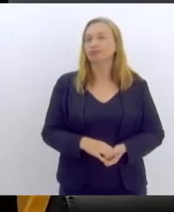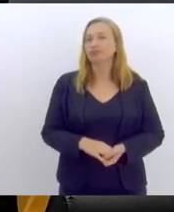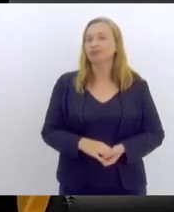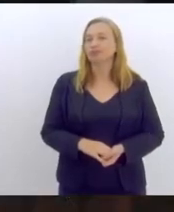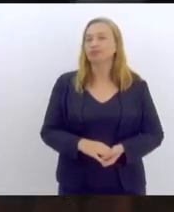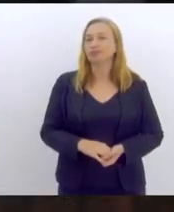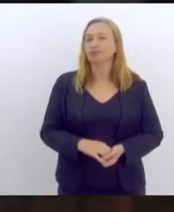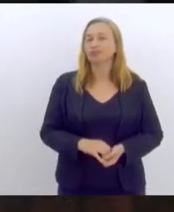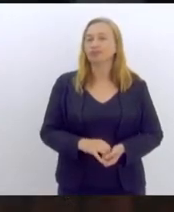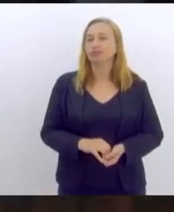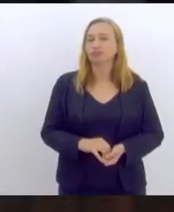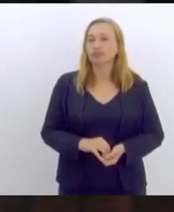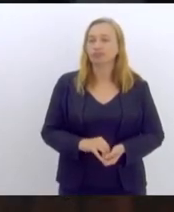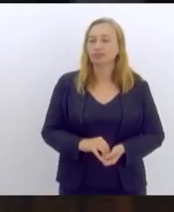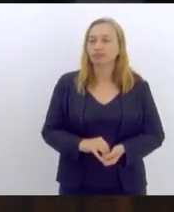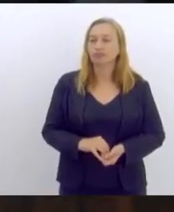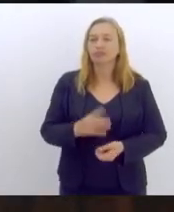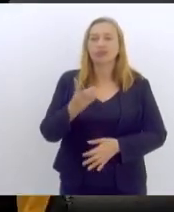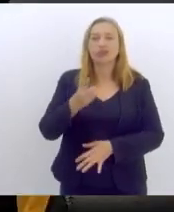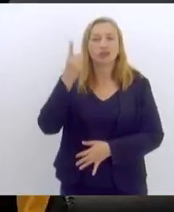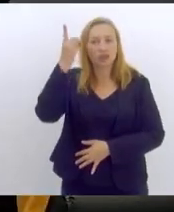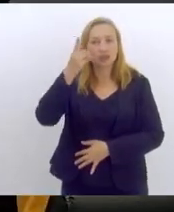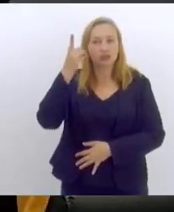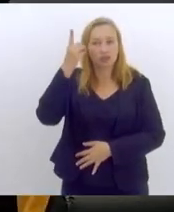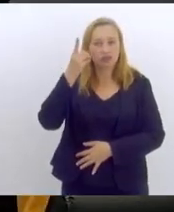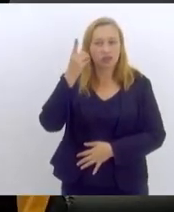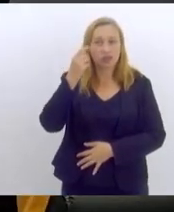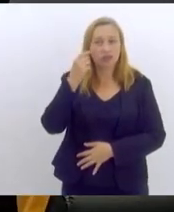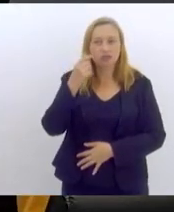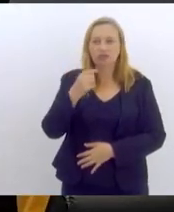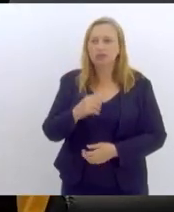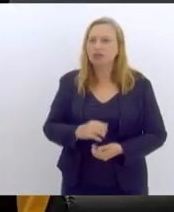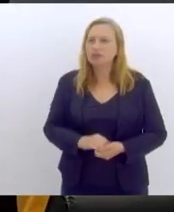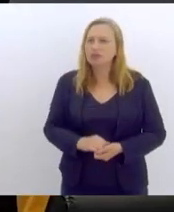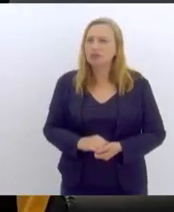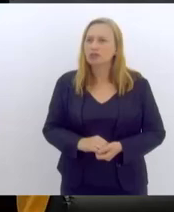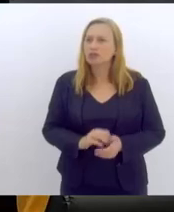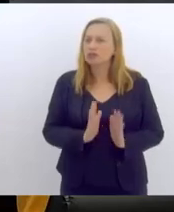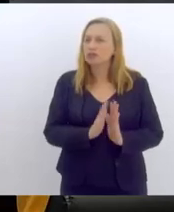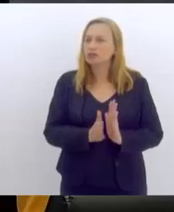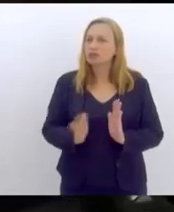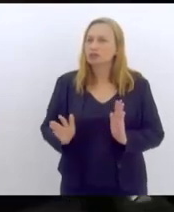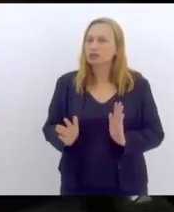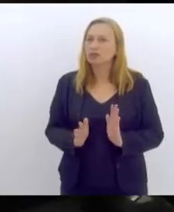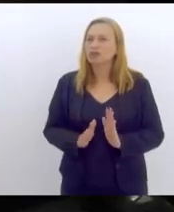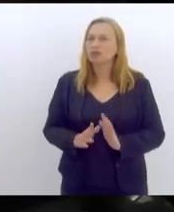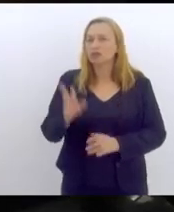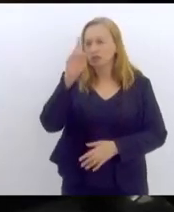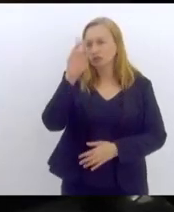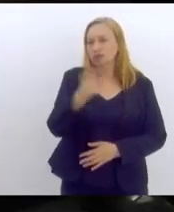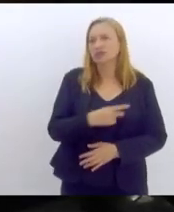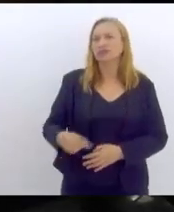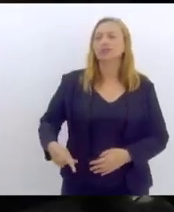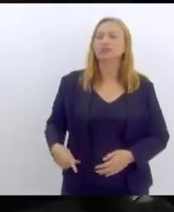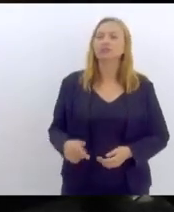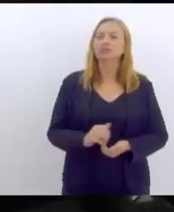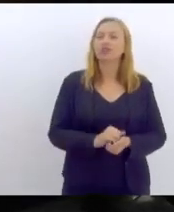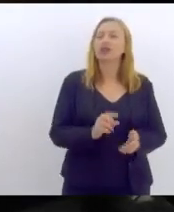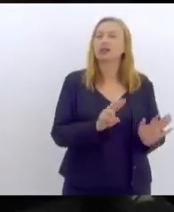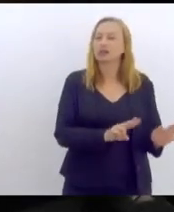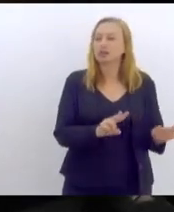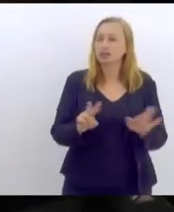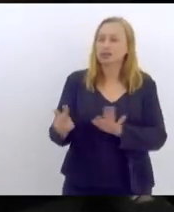Não havendo mais para discutir, deputado. Não, pela ordem, presidente. Questão de ordem, à vontade. Presidente, essa